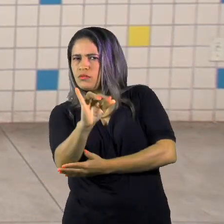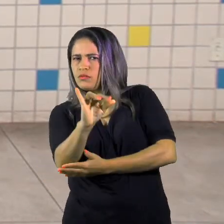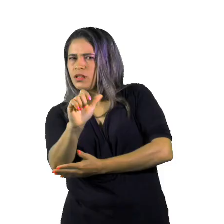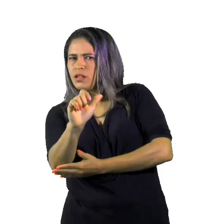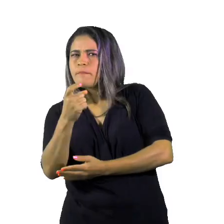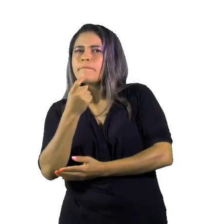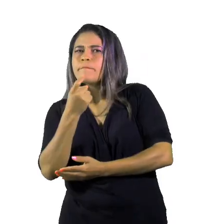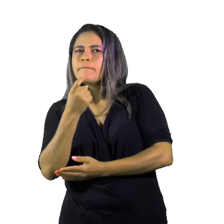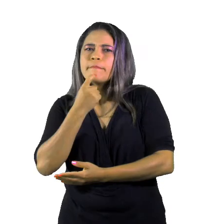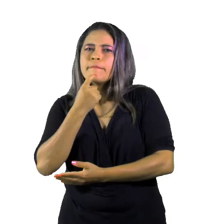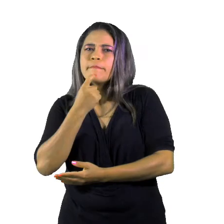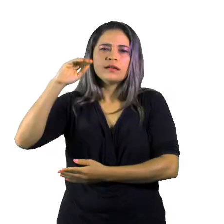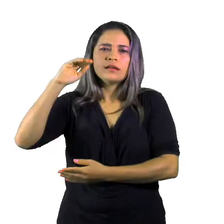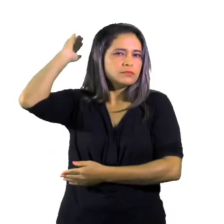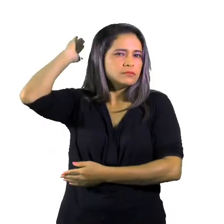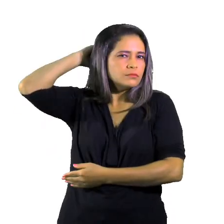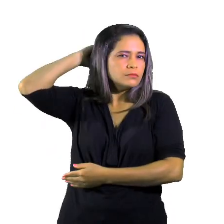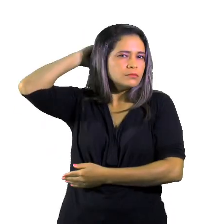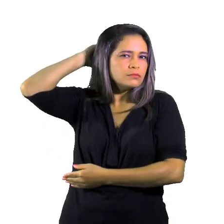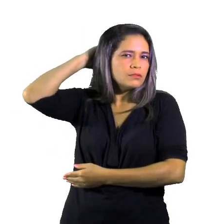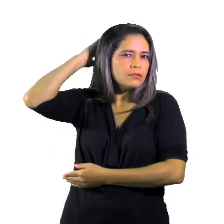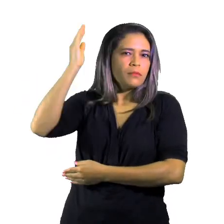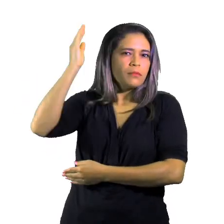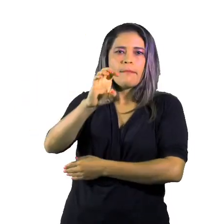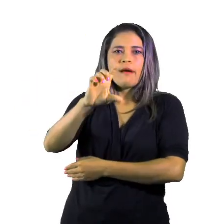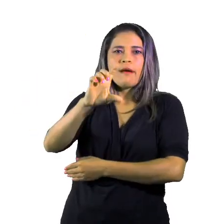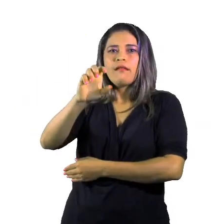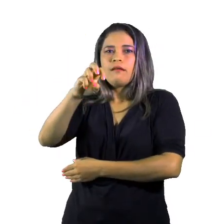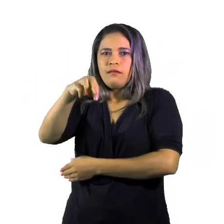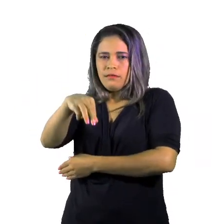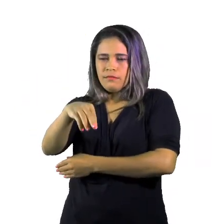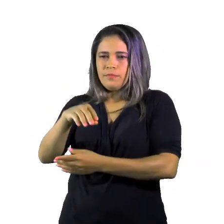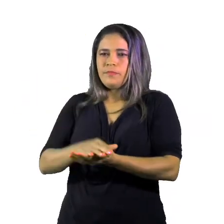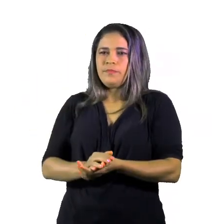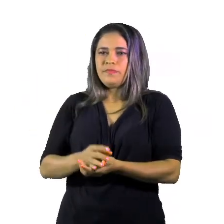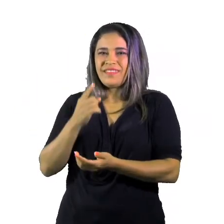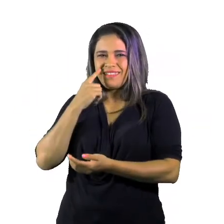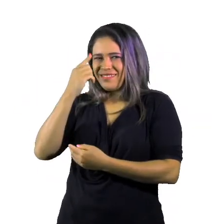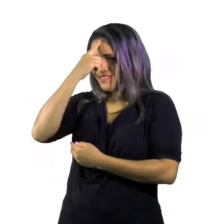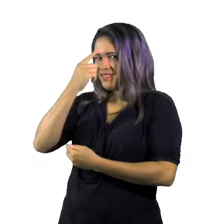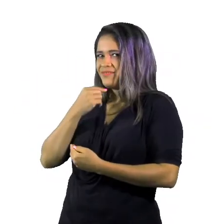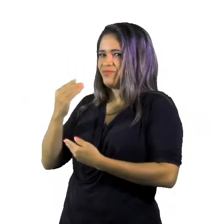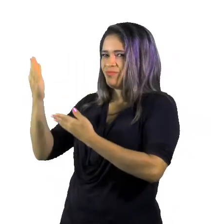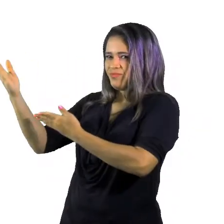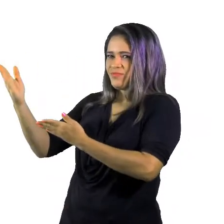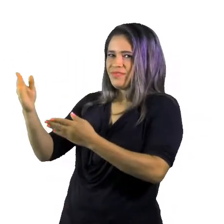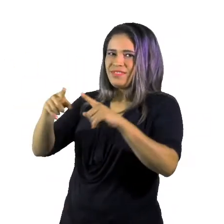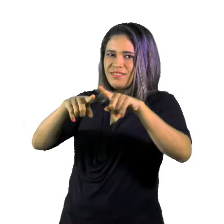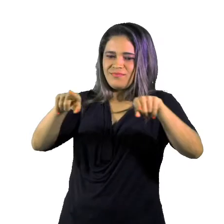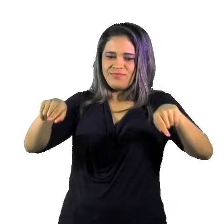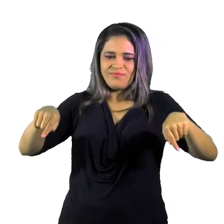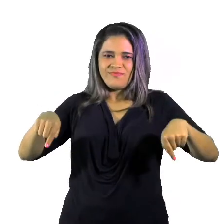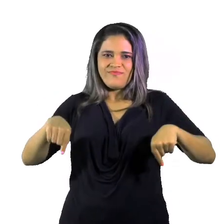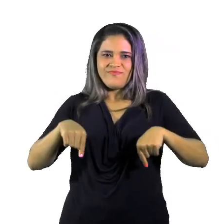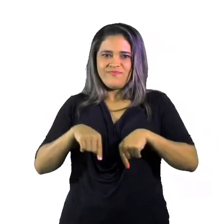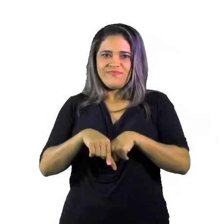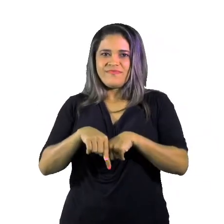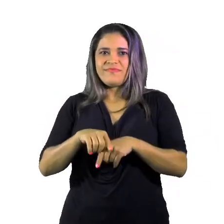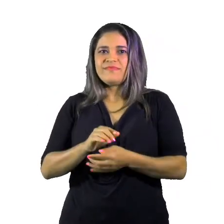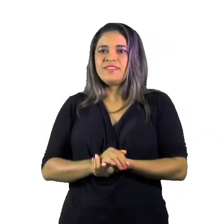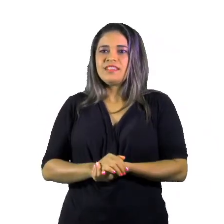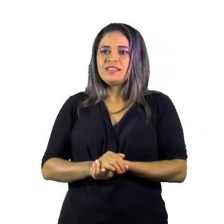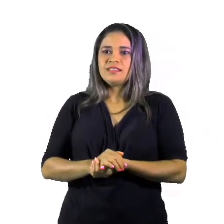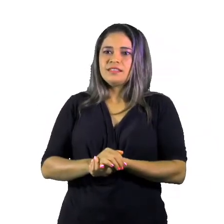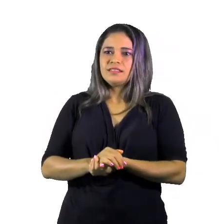Pará. Essa imagem, ela mostra a bacia do Tocantins-Araguaia. Então aí vocês podem